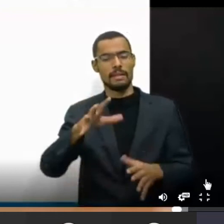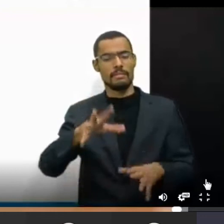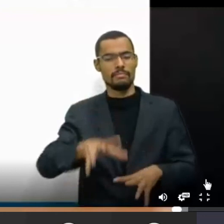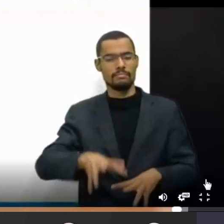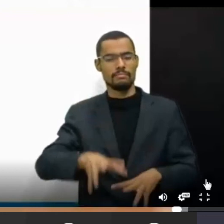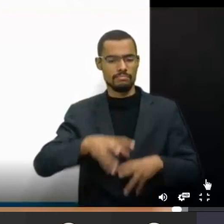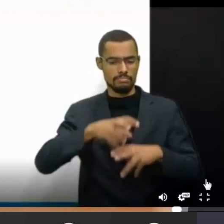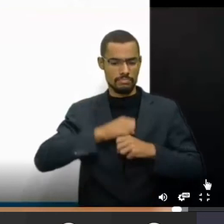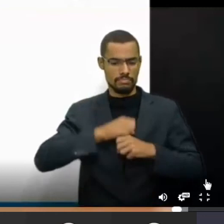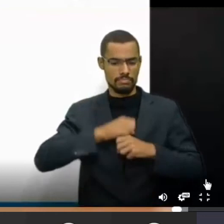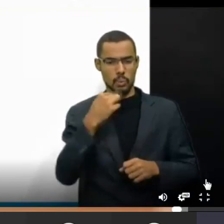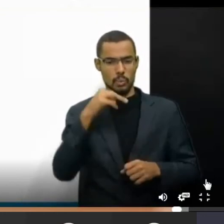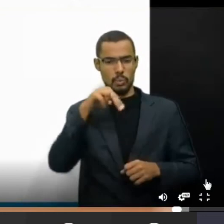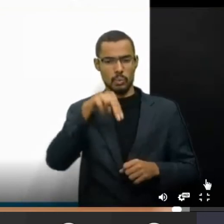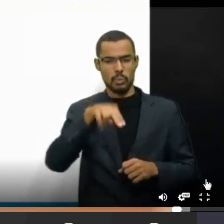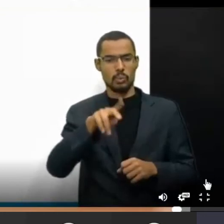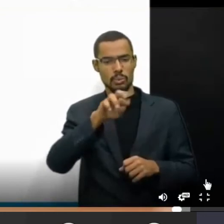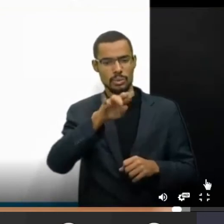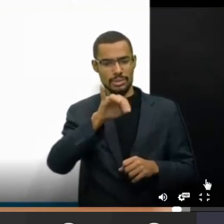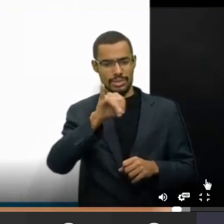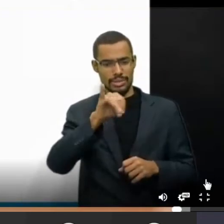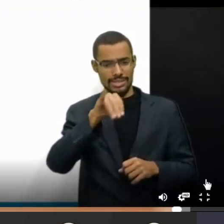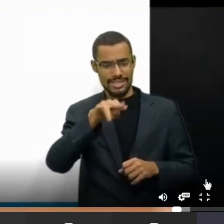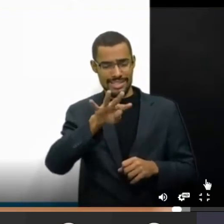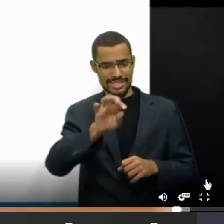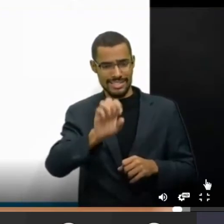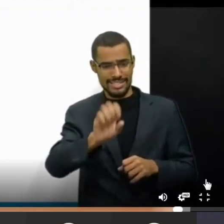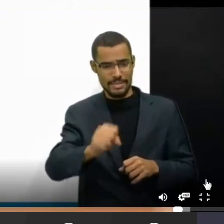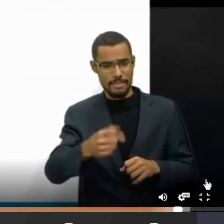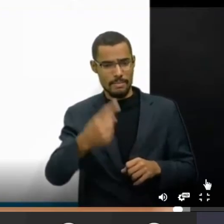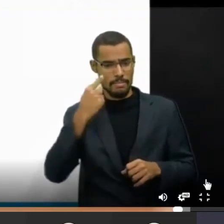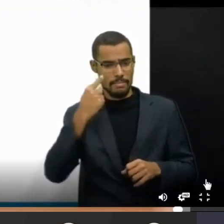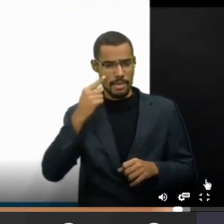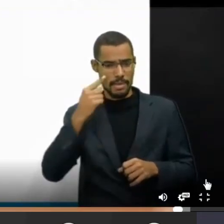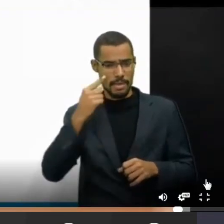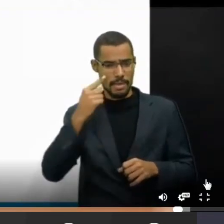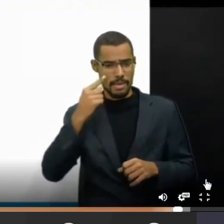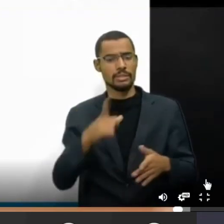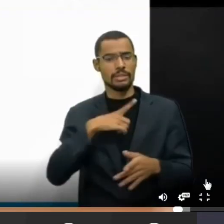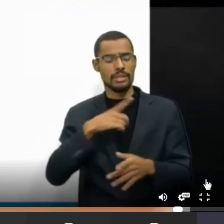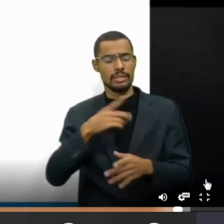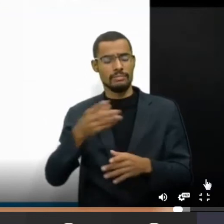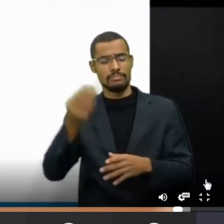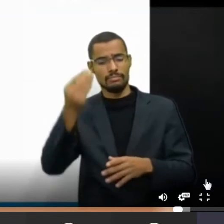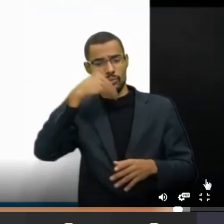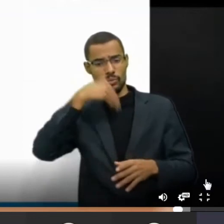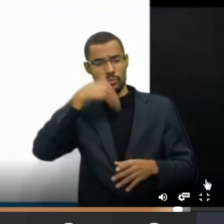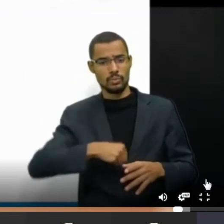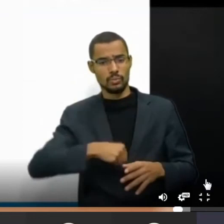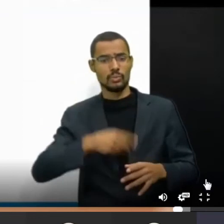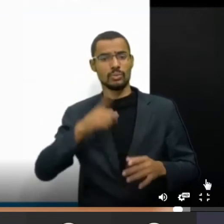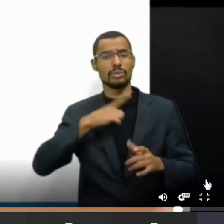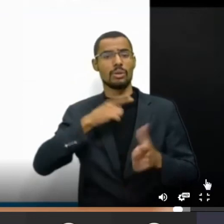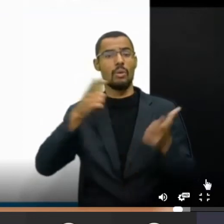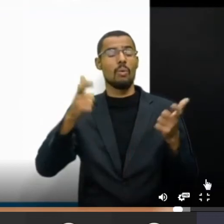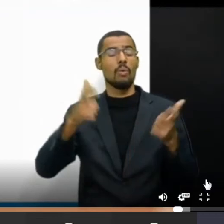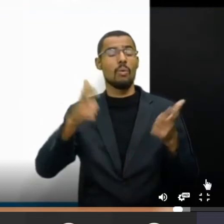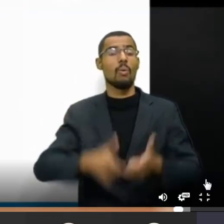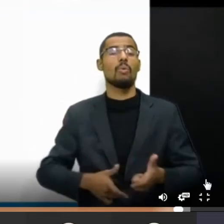a absorção dos nutrientes. Então, os nutrientes, depois do processo de digestão, eles são absorvidos